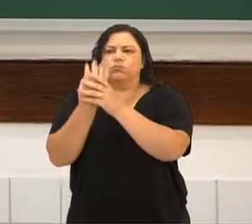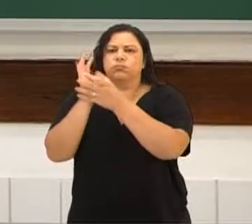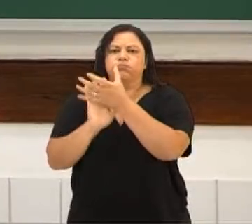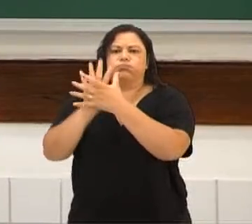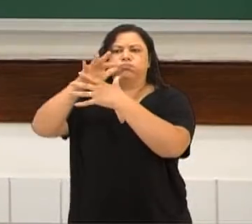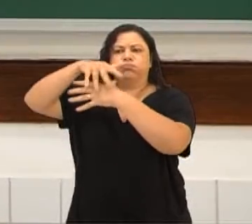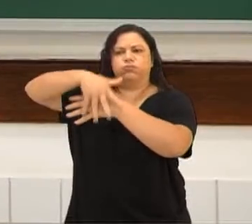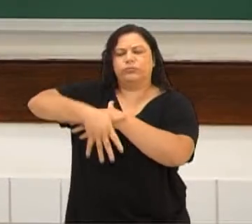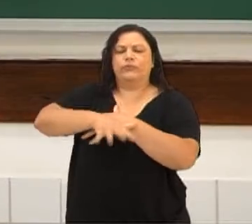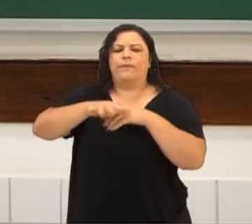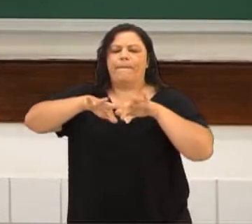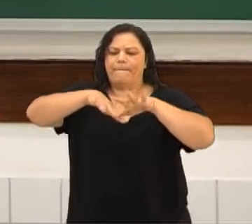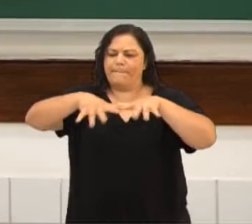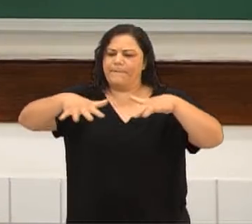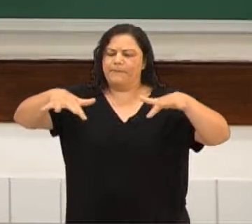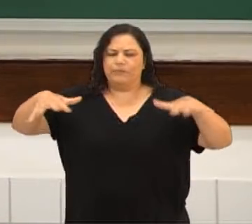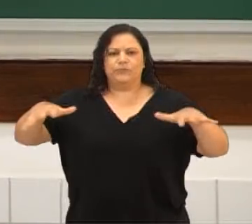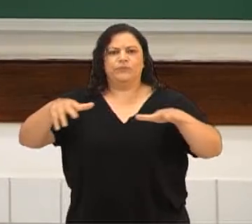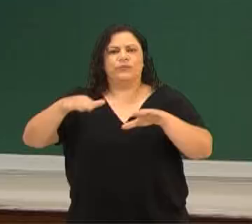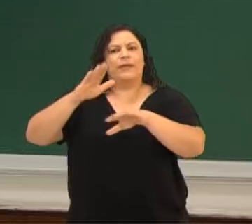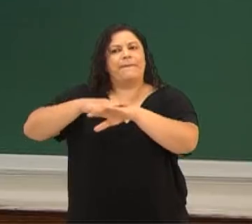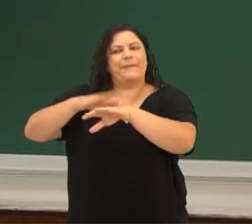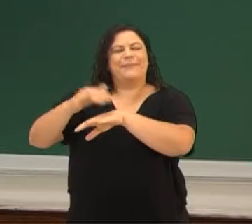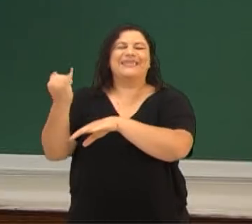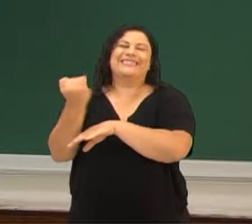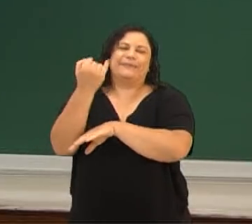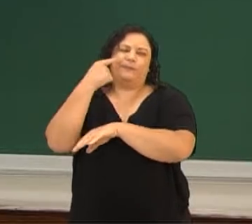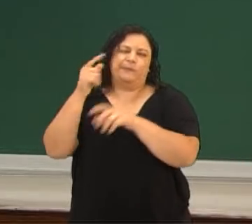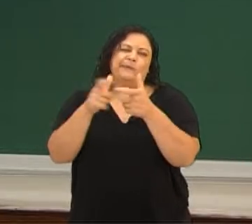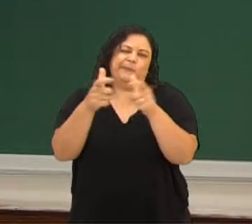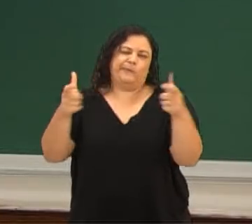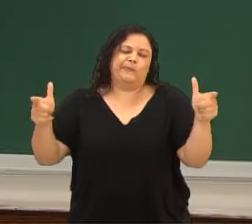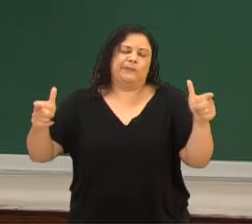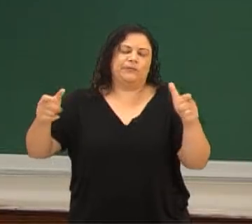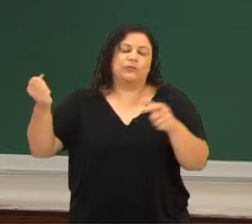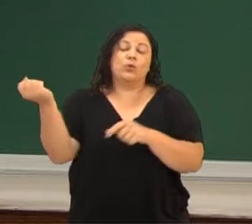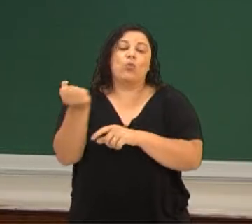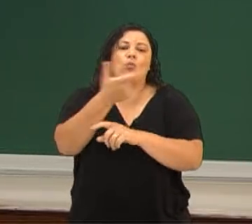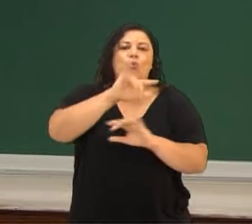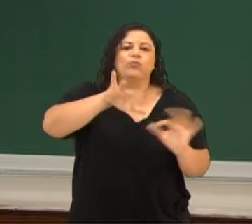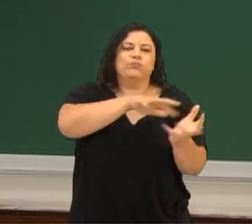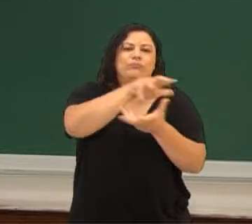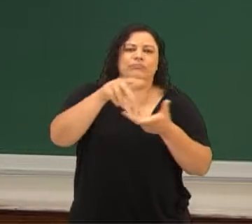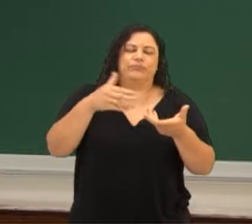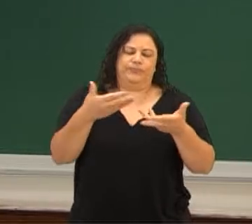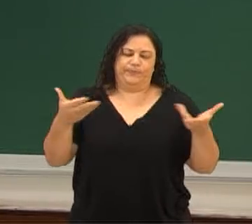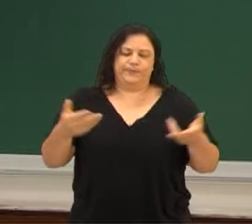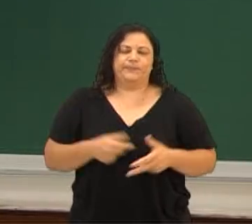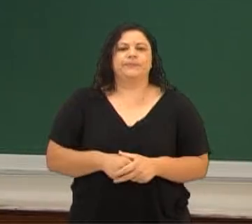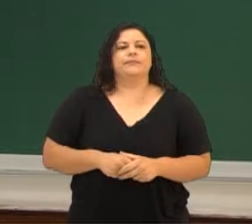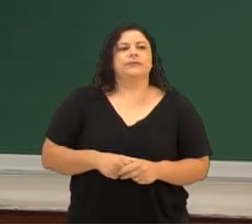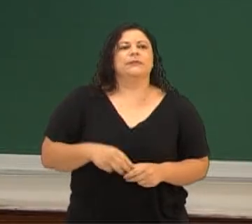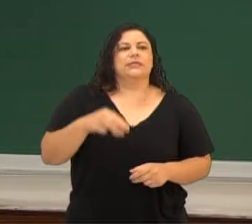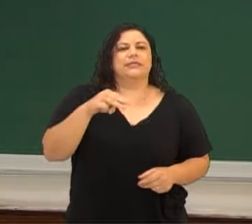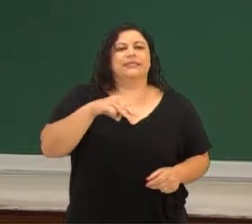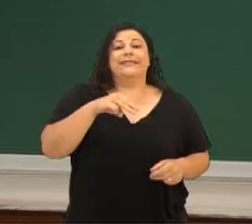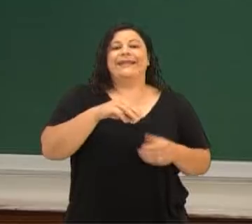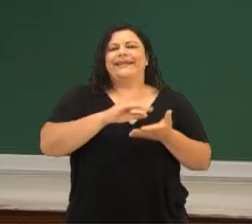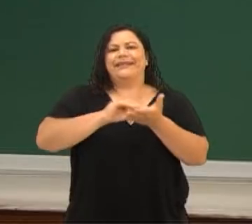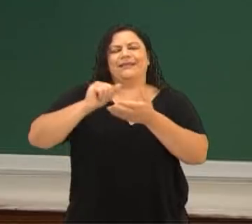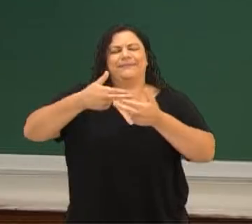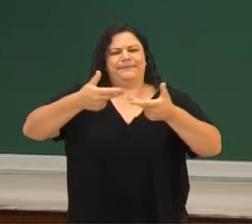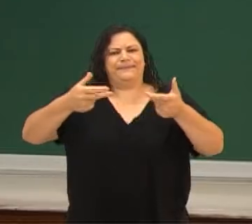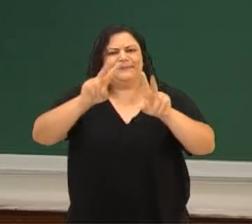lá foi mais expressiva, em maior quantidade que qualquer outro lugar do mundo. Então nós temos minerais com alto valor de